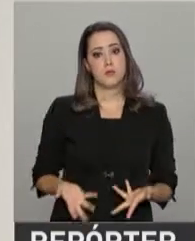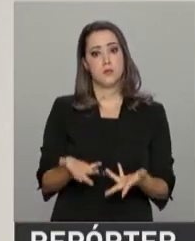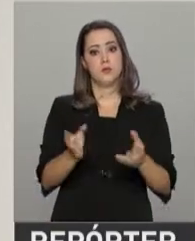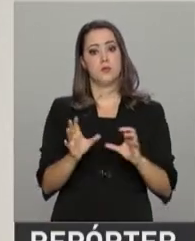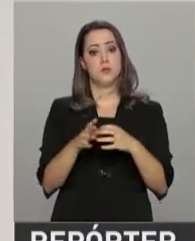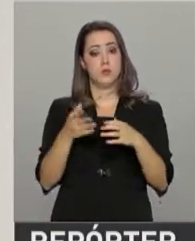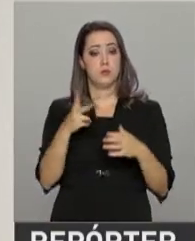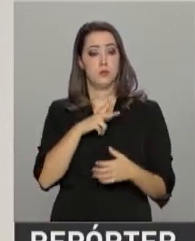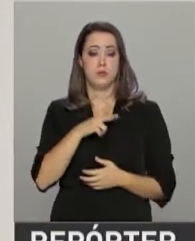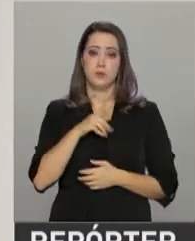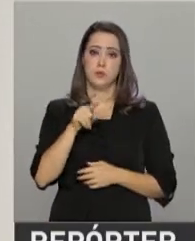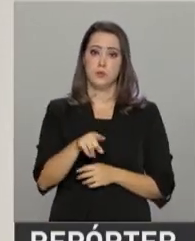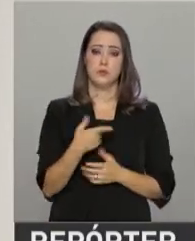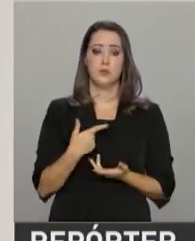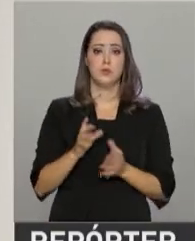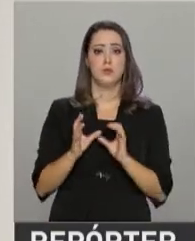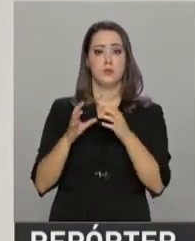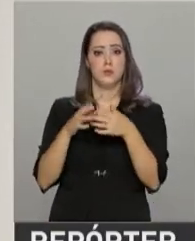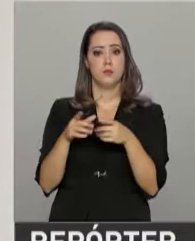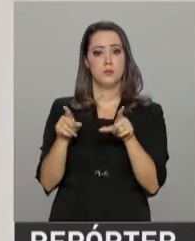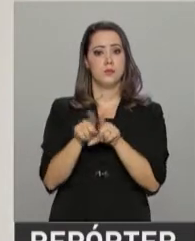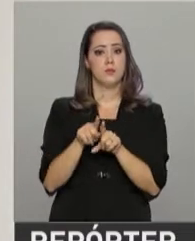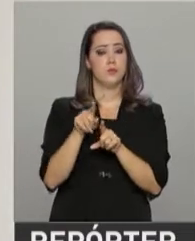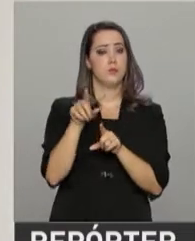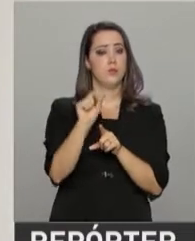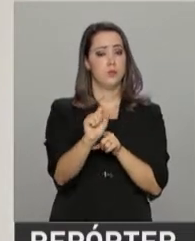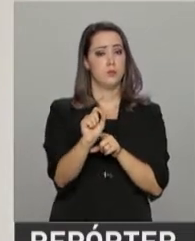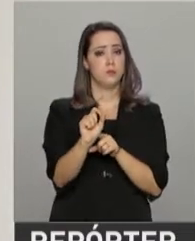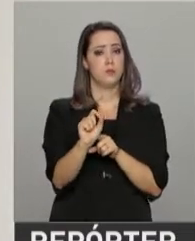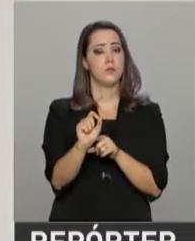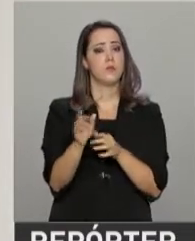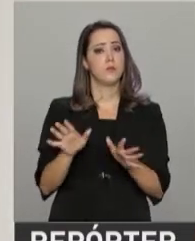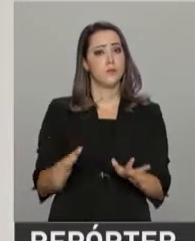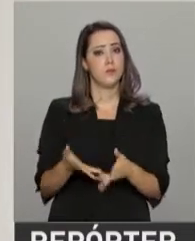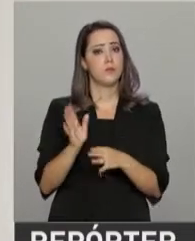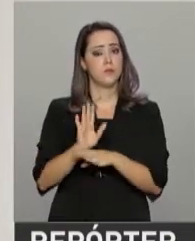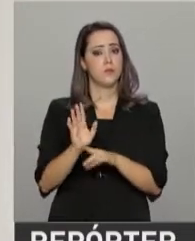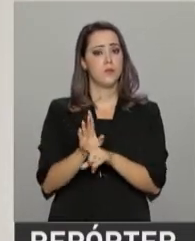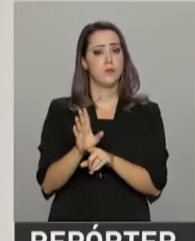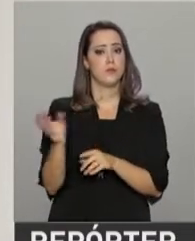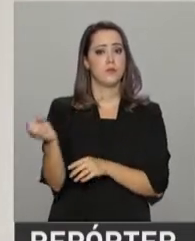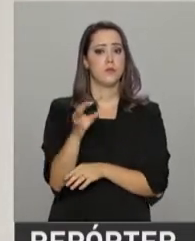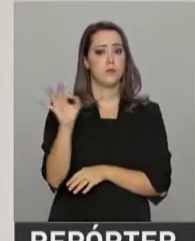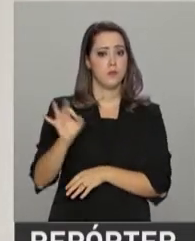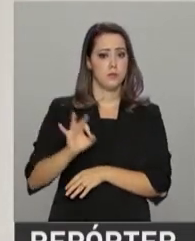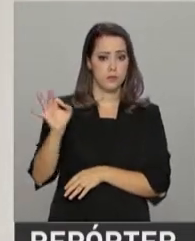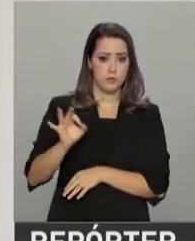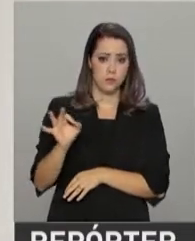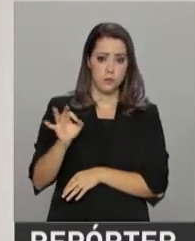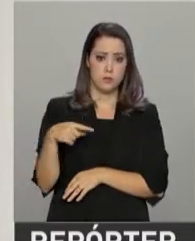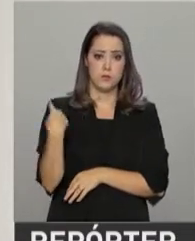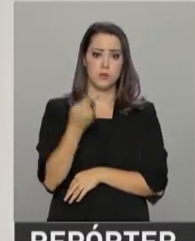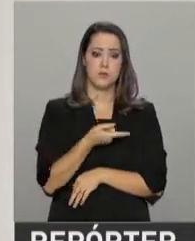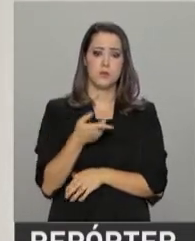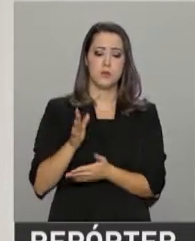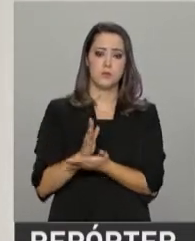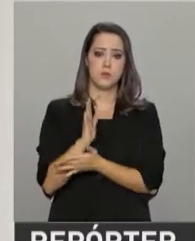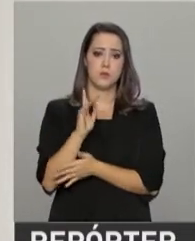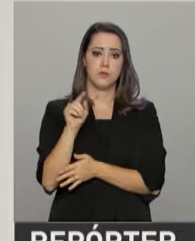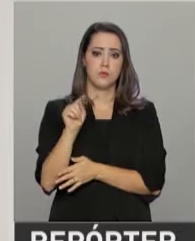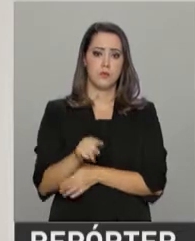tenho certeza que a agência dará uma contribuição grande e essa novas alíquotas que hoje nós aqui estamos